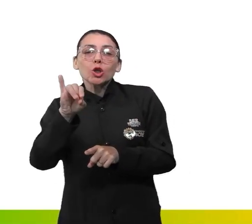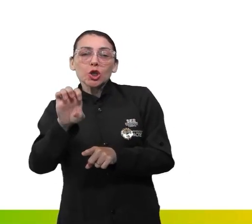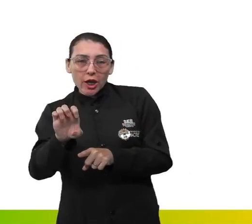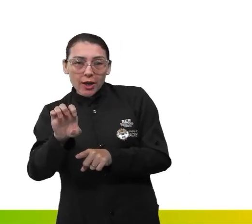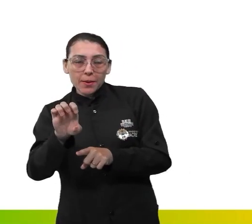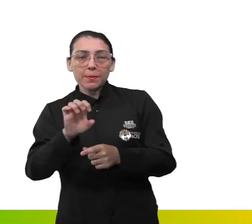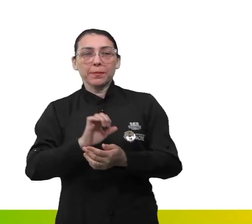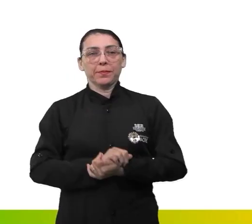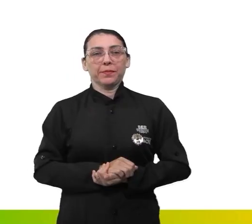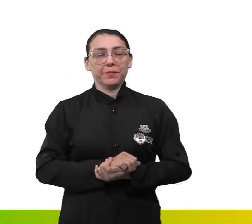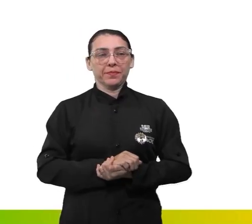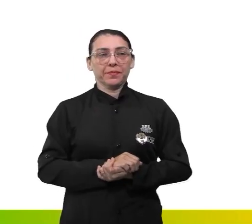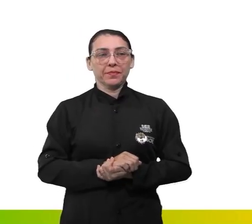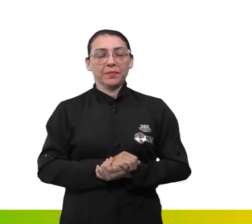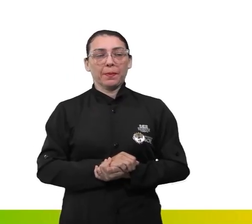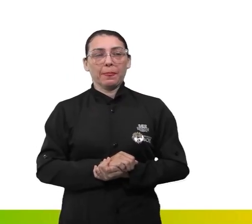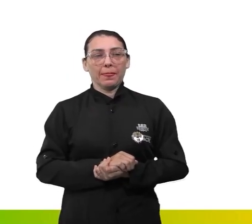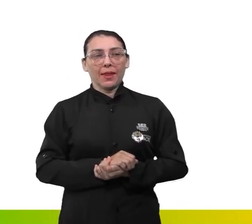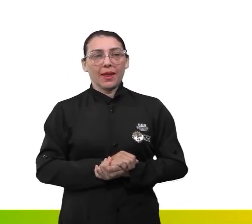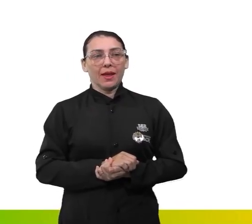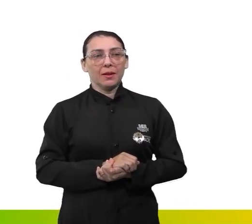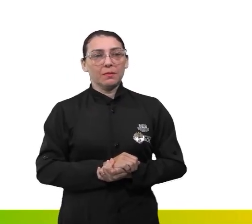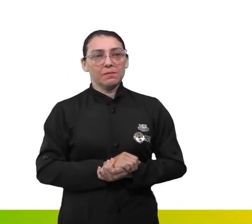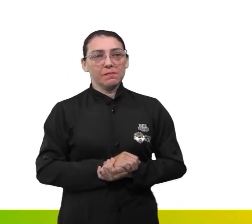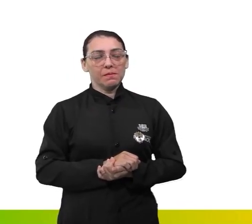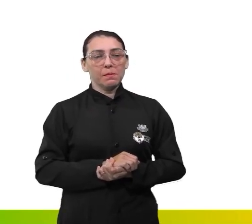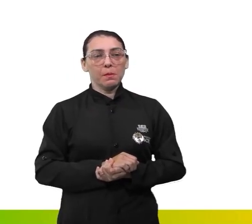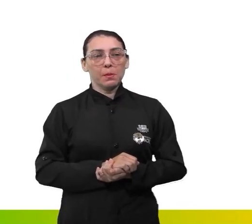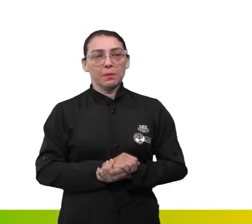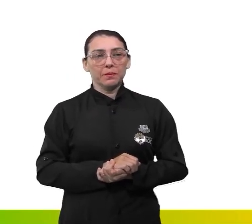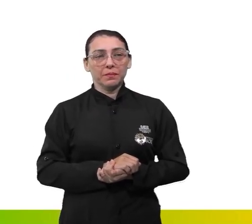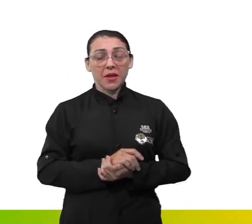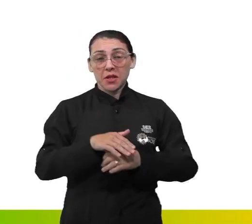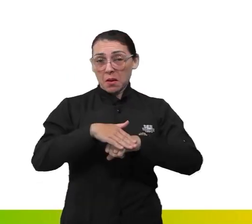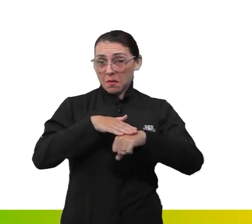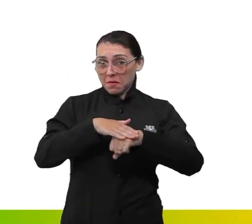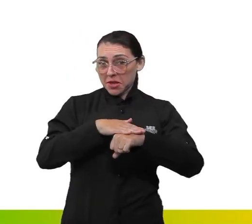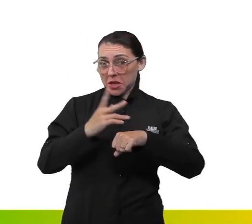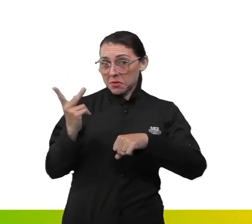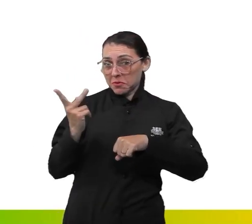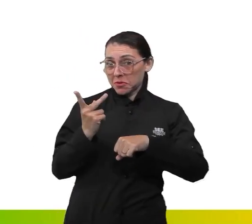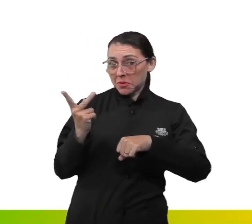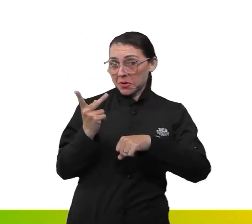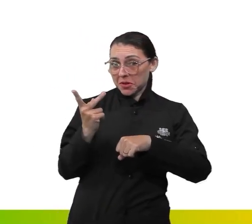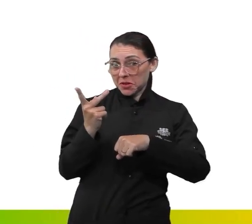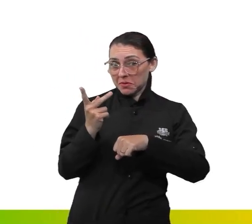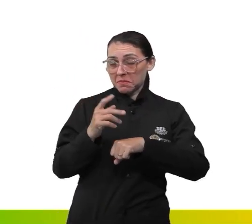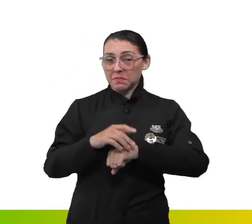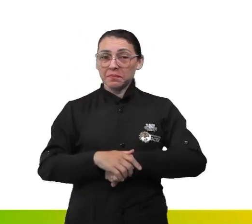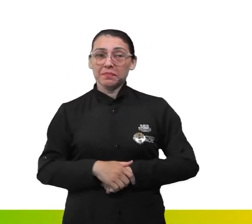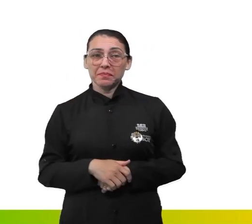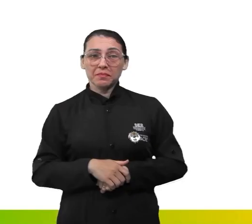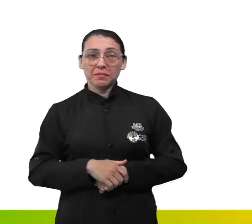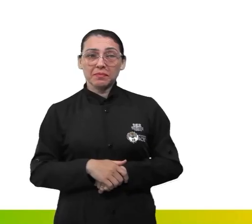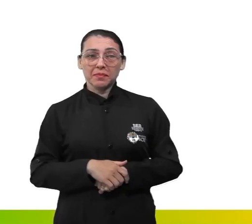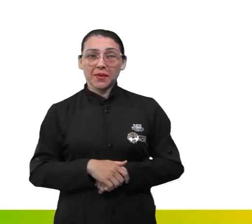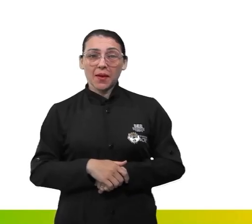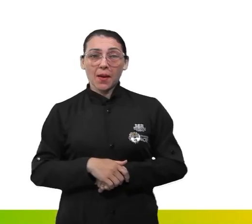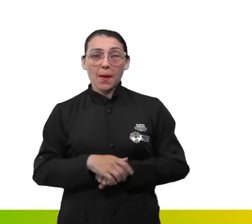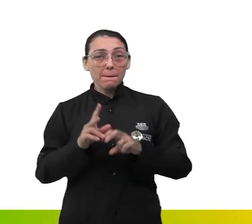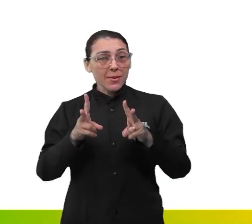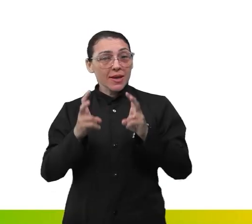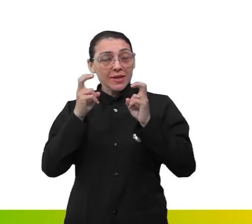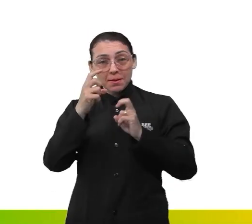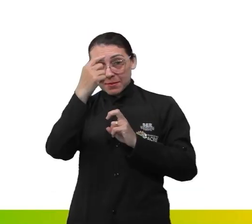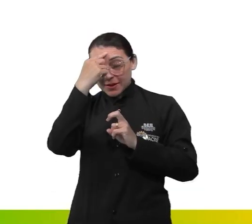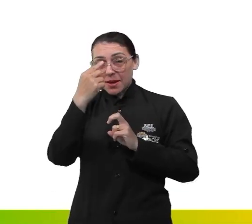cachorrinho Odd. John is cooking dinner. Nós temos aqui o segundo quadrinho e ele